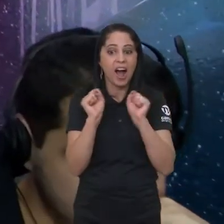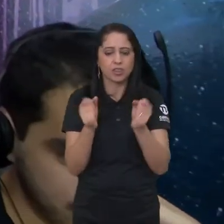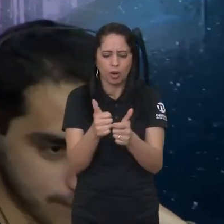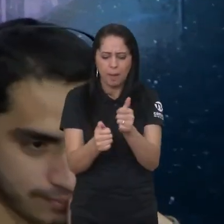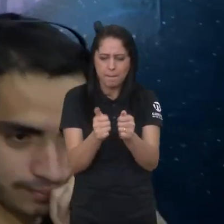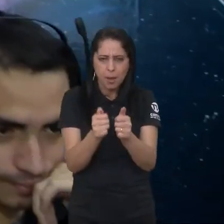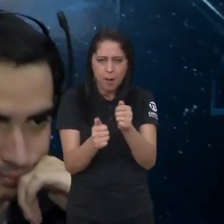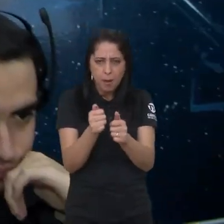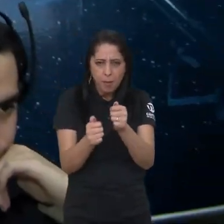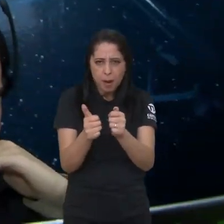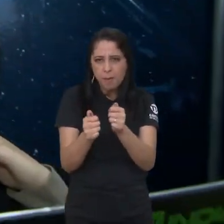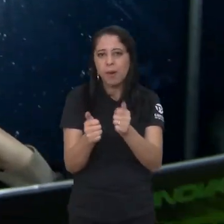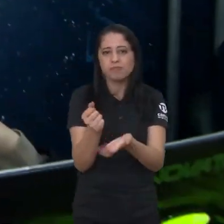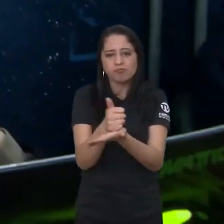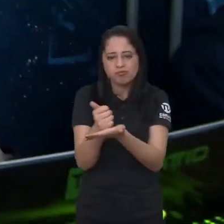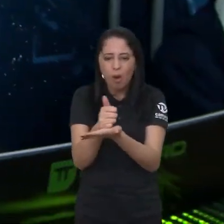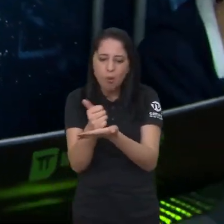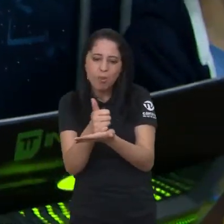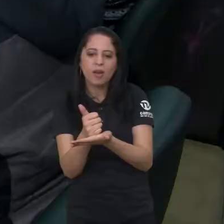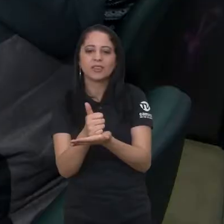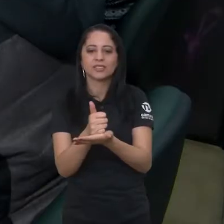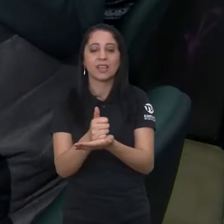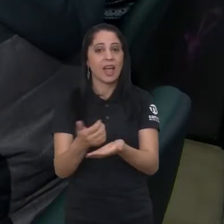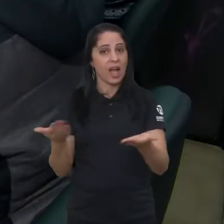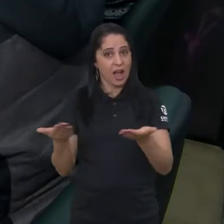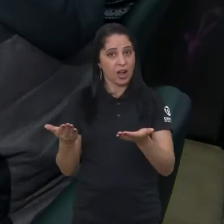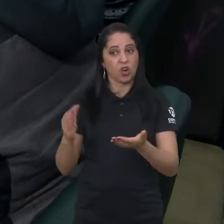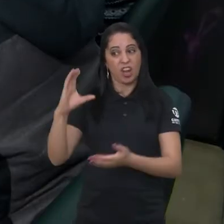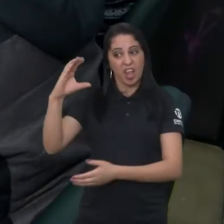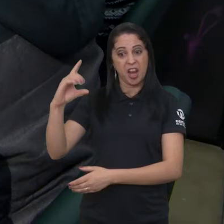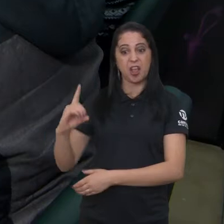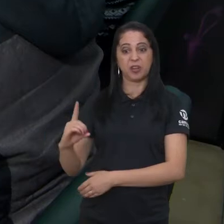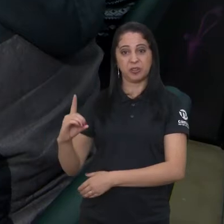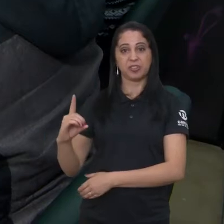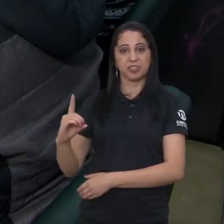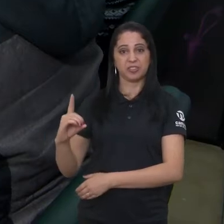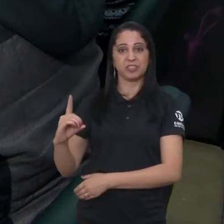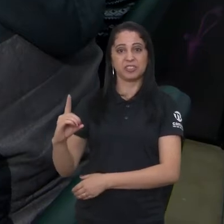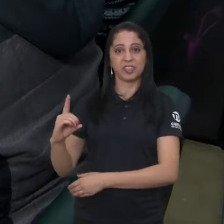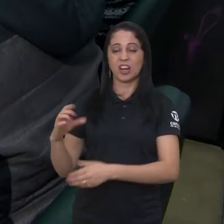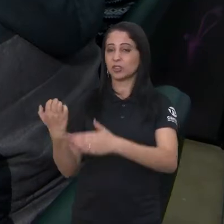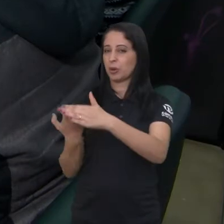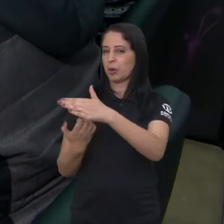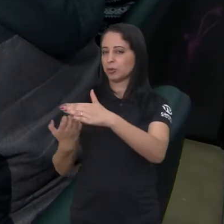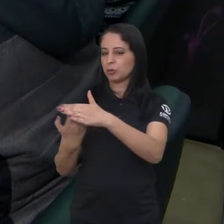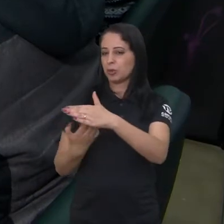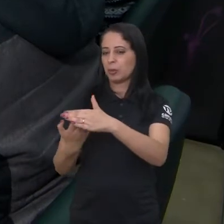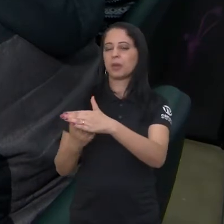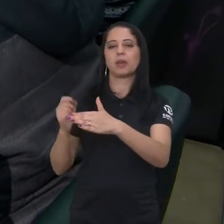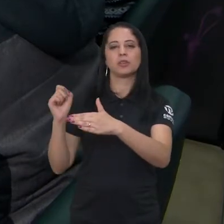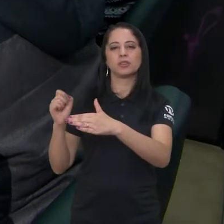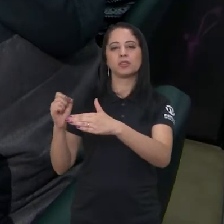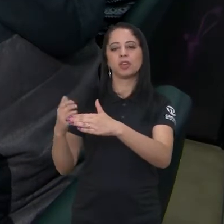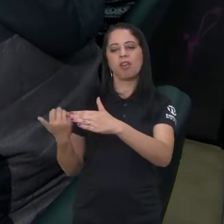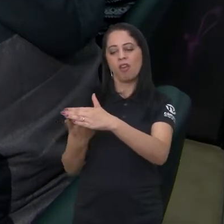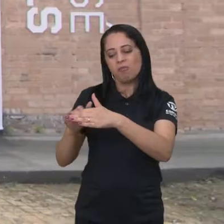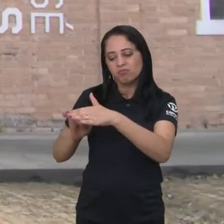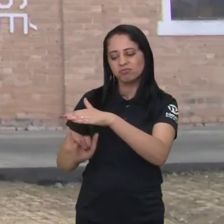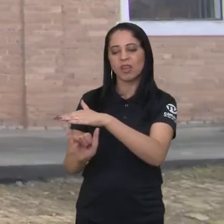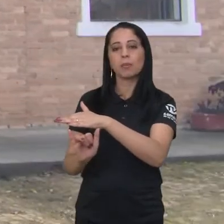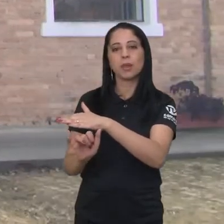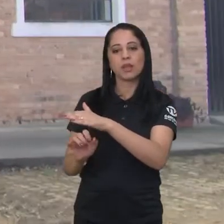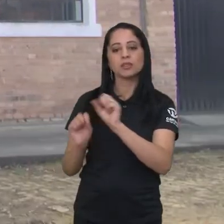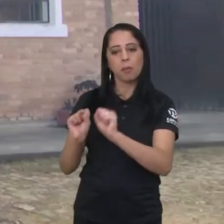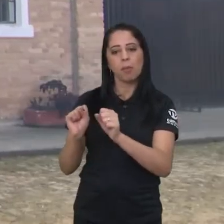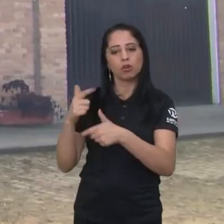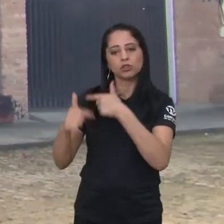ser o coordenador de uma hub de games, que são espaços físicos ou virtuais onde empresas e startups podem trabalhar.